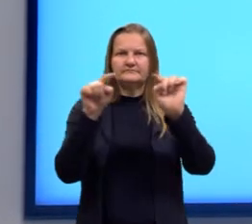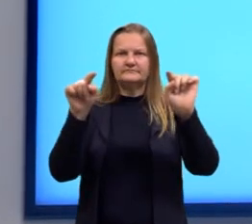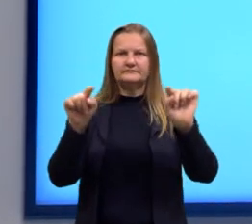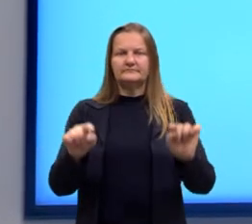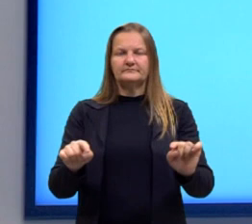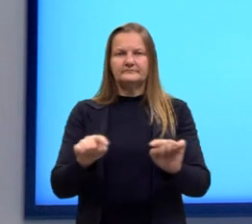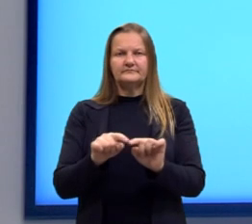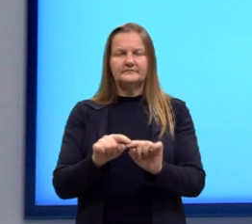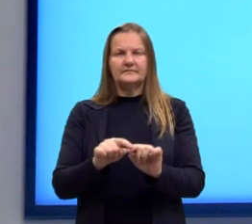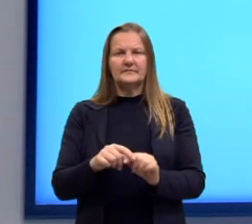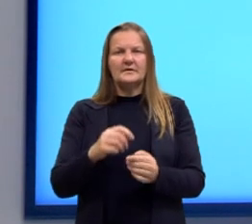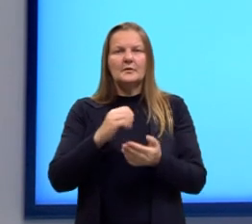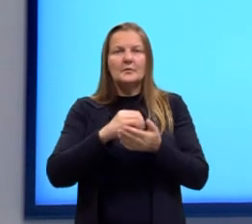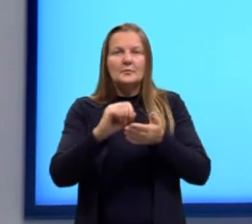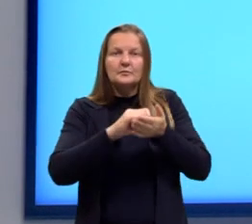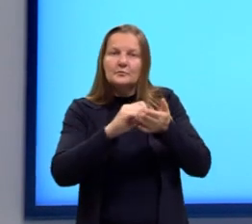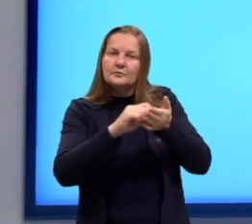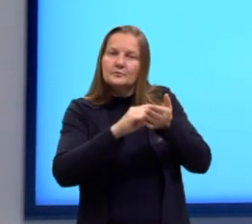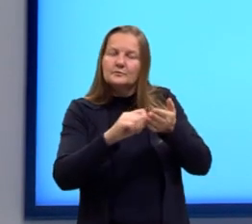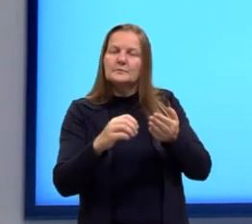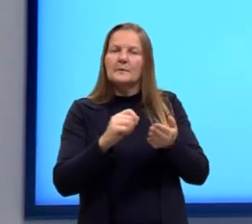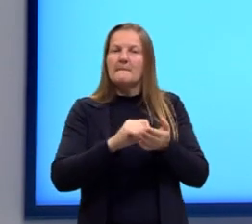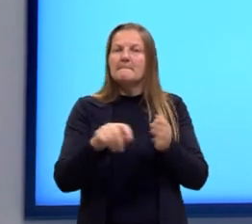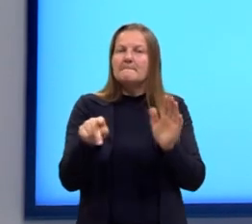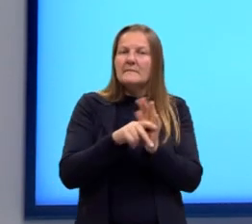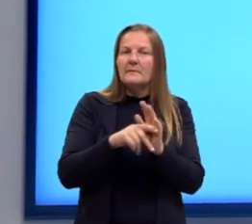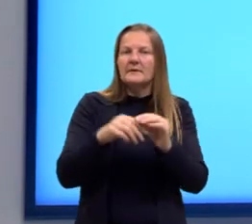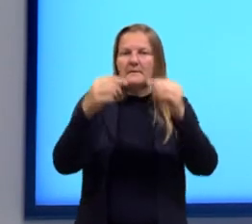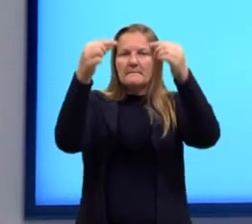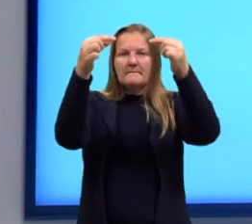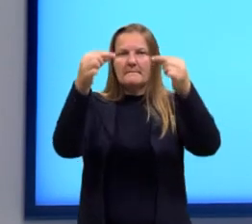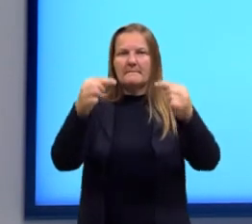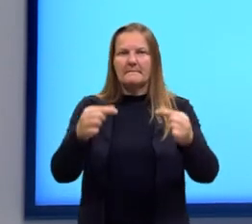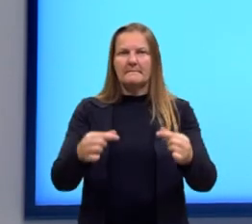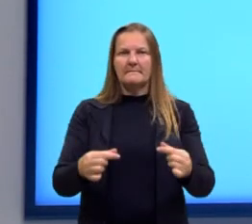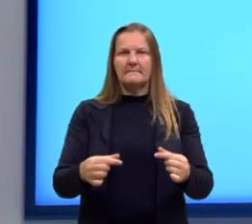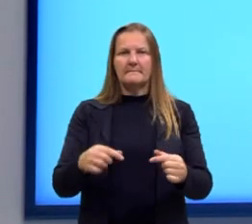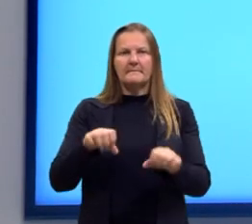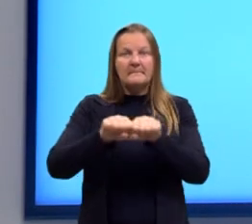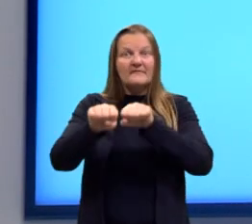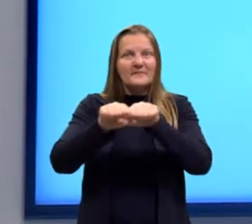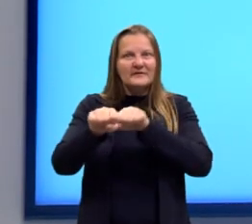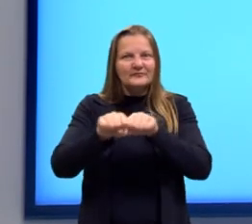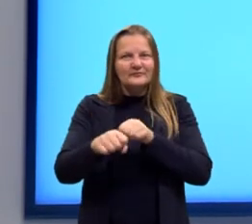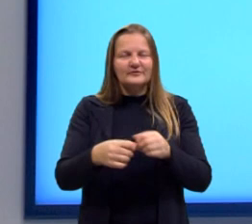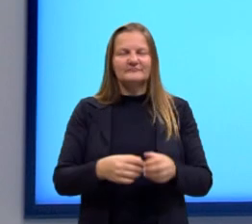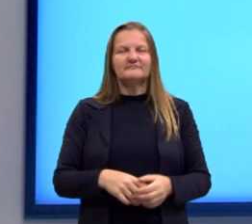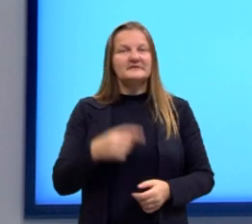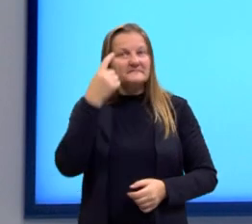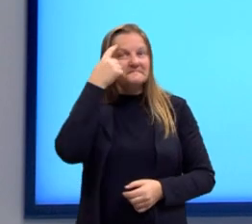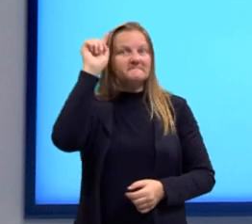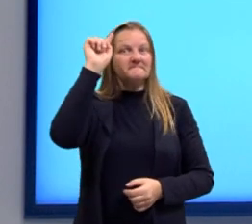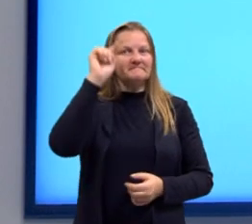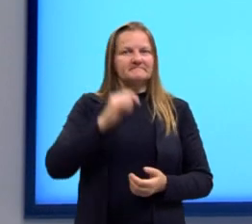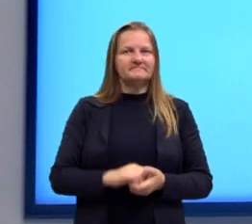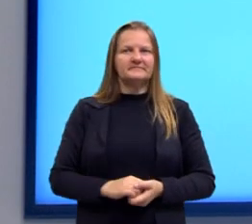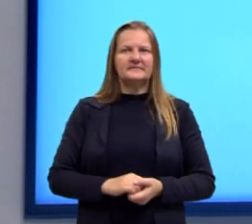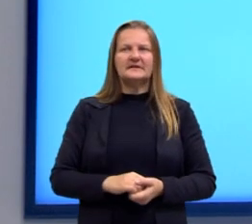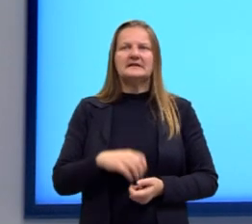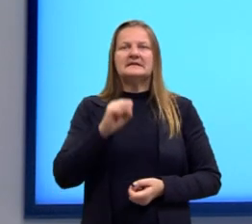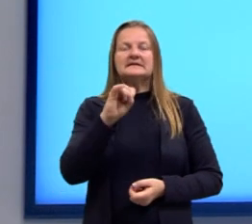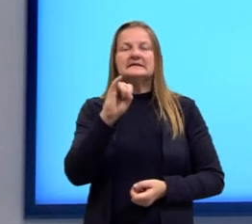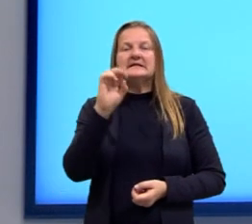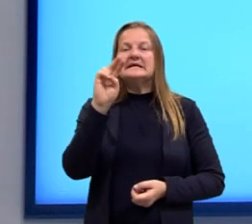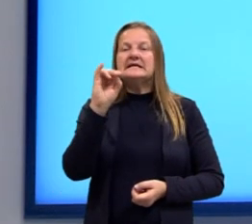quadrada inscrita na placa eu comentei com vocês até no umas aulas anteriores que quando nós temos ali a